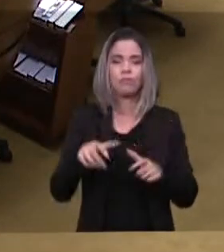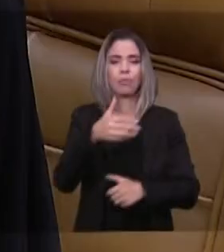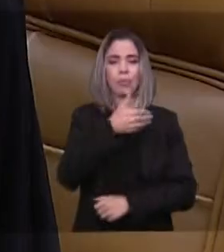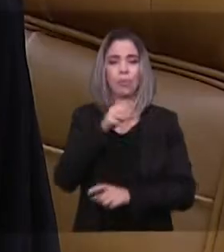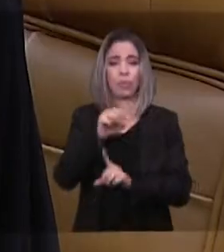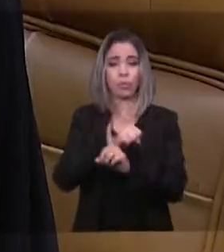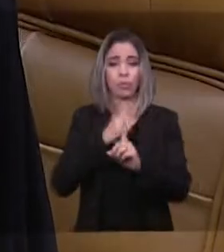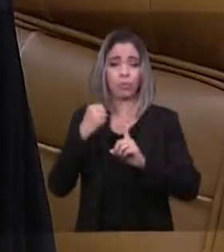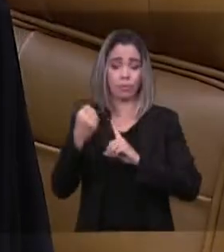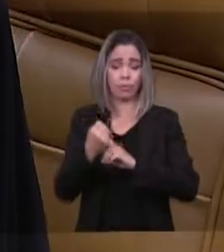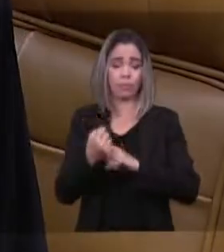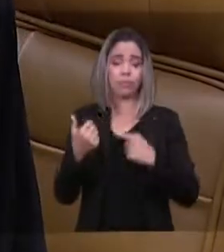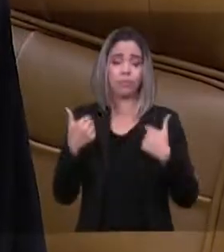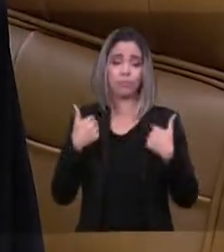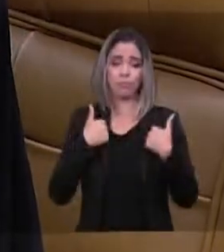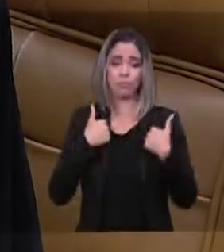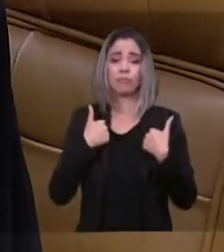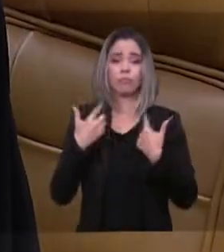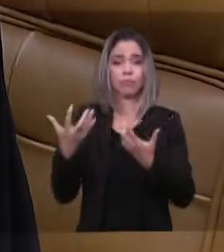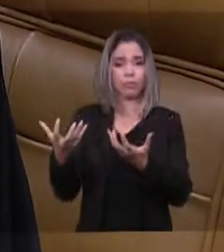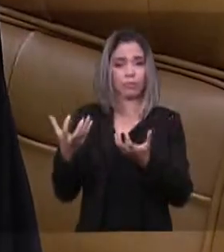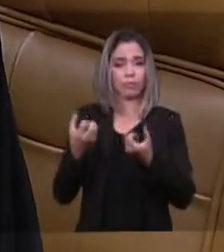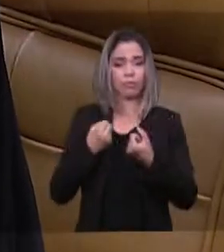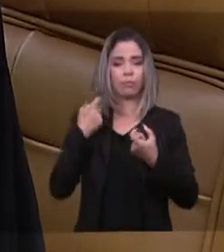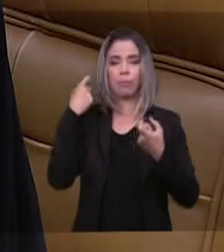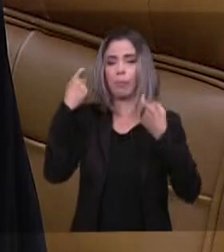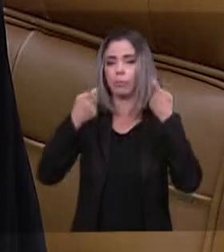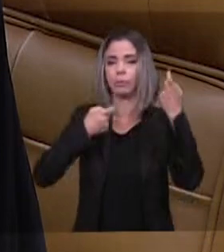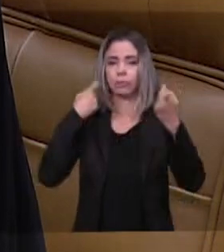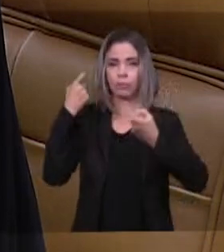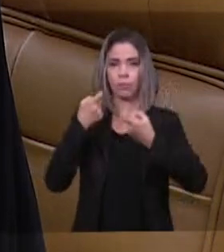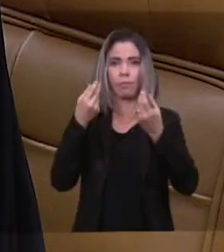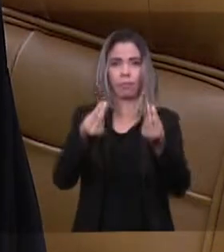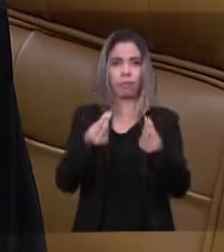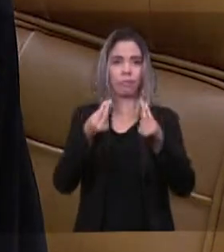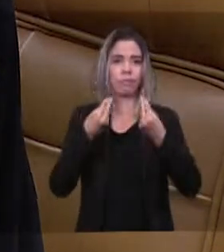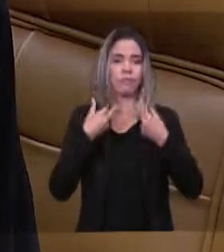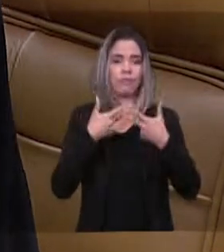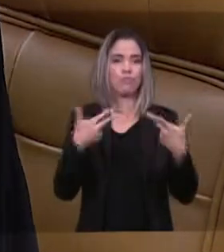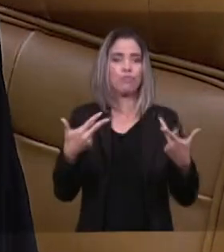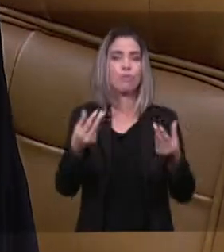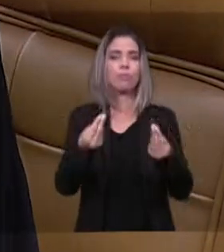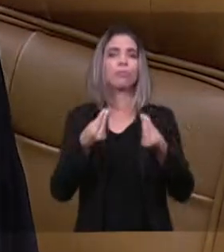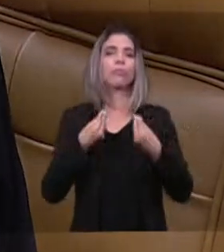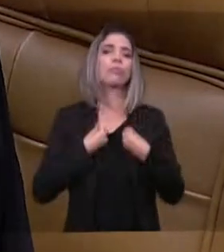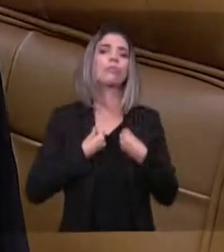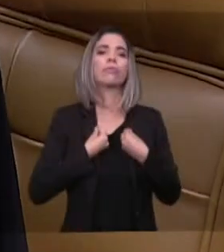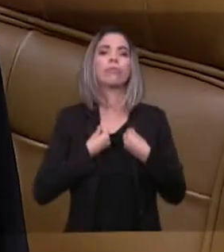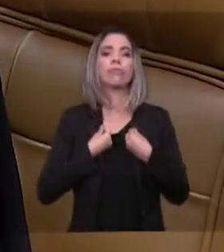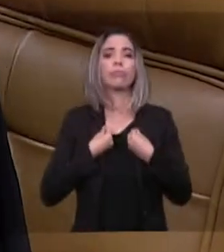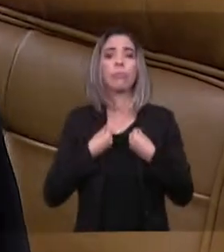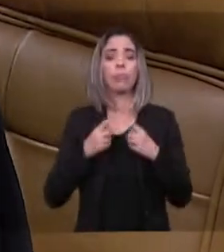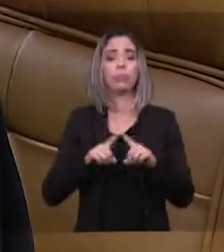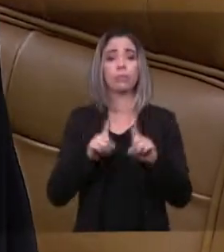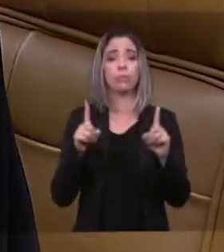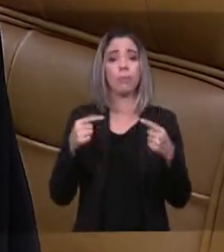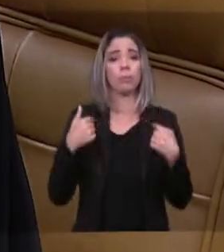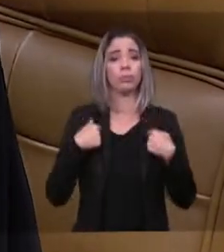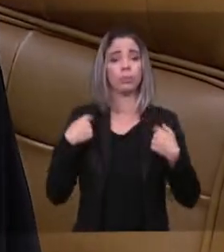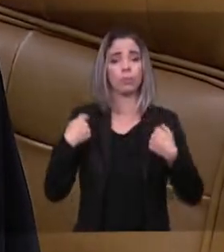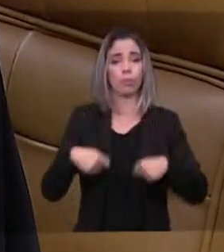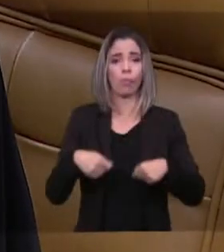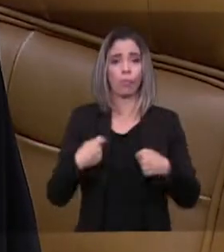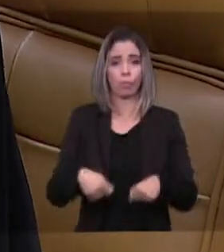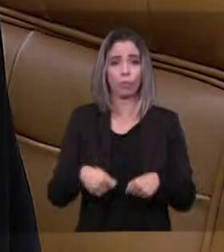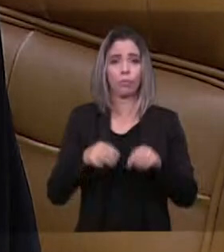igual forma, entendo e acolho as preocupações legítimas que me foram apresentadas. Assento, no entanto, a necessidade